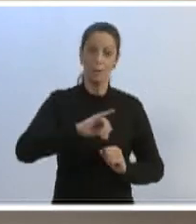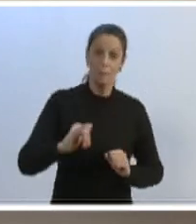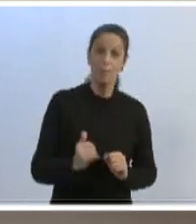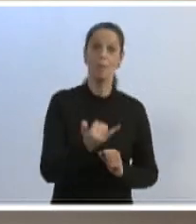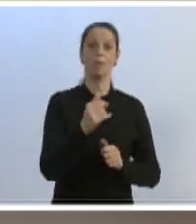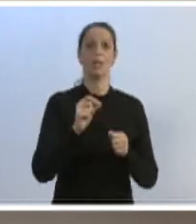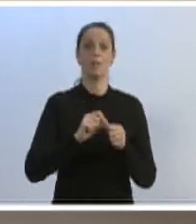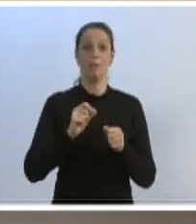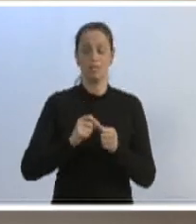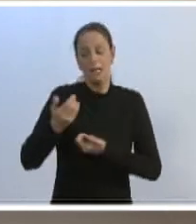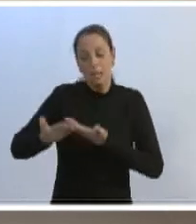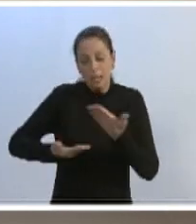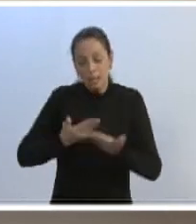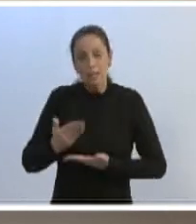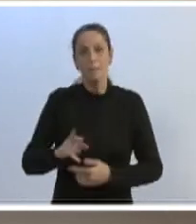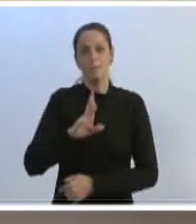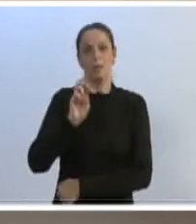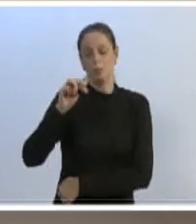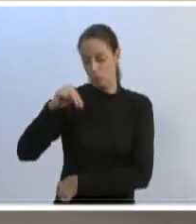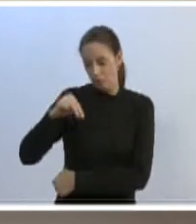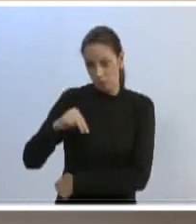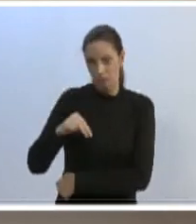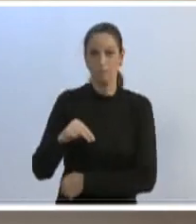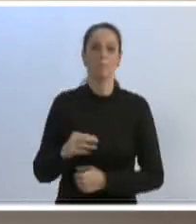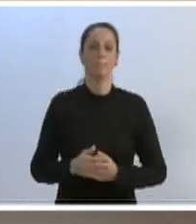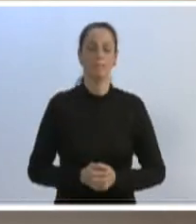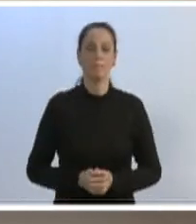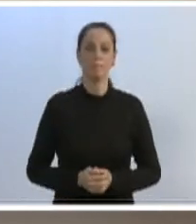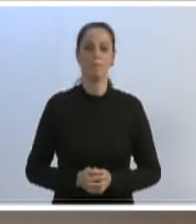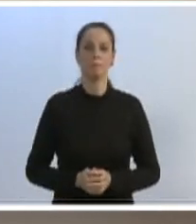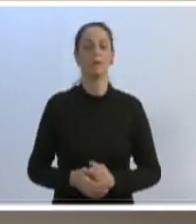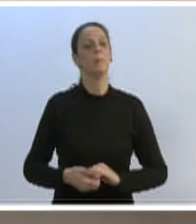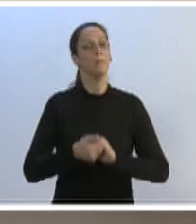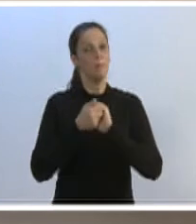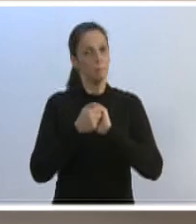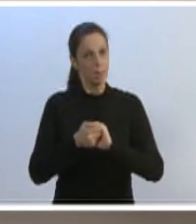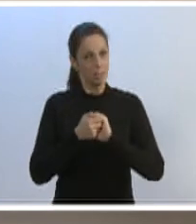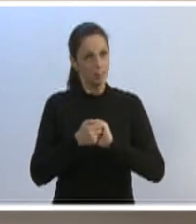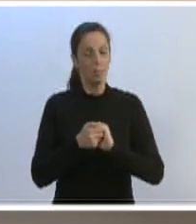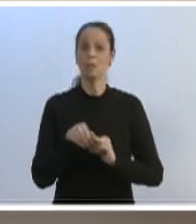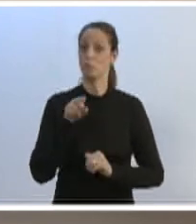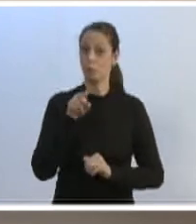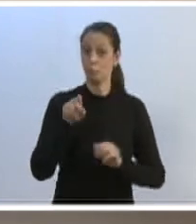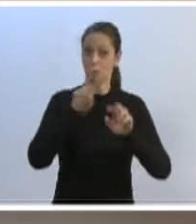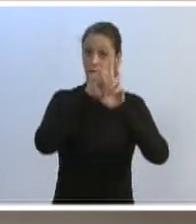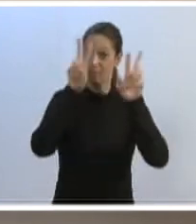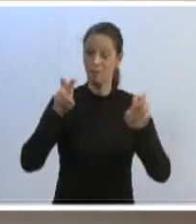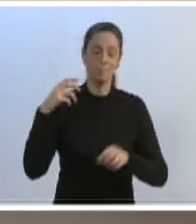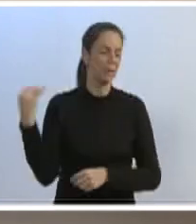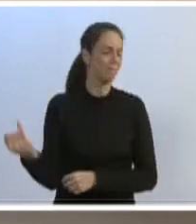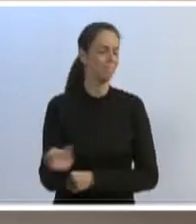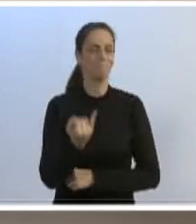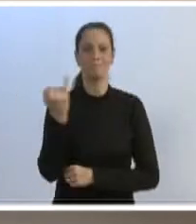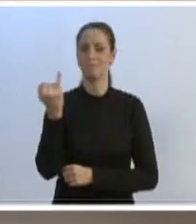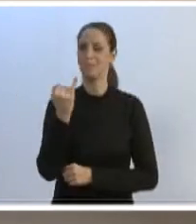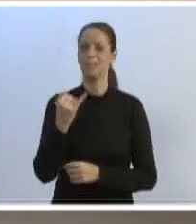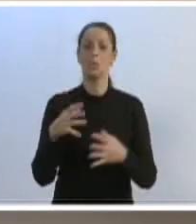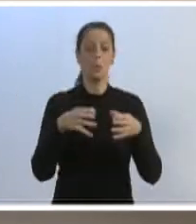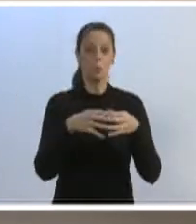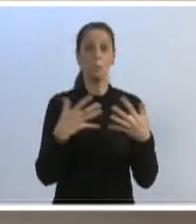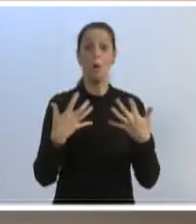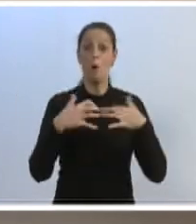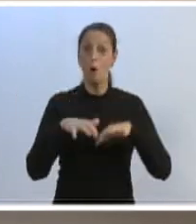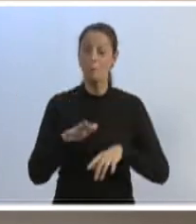sessões de hemodiálise no município em que eles estiverem naquele momento. Então, parabéns, Vossa Excelência, que trouxe aqui essa importante ação do Rotary, que